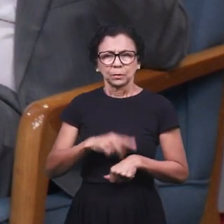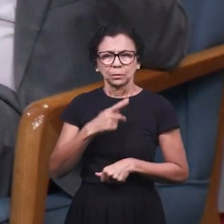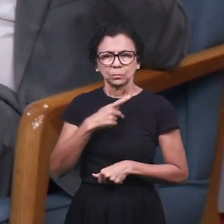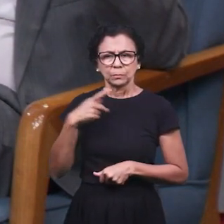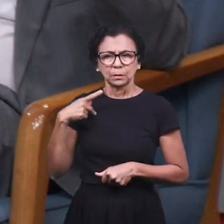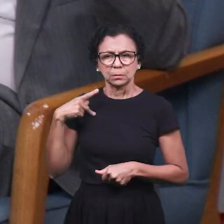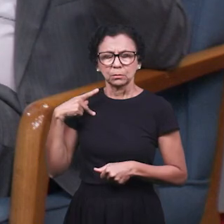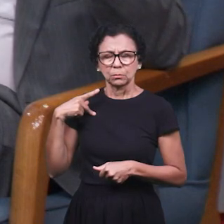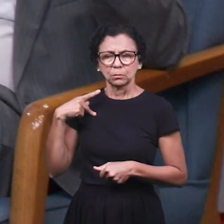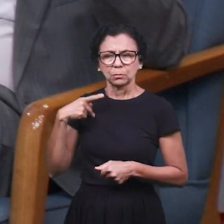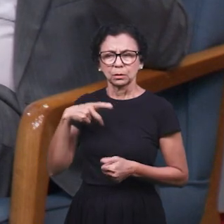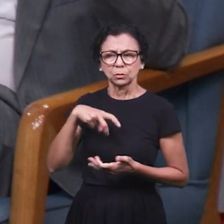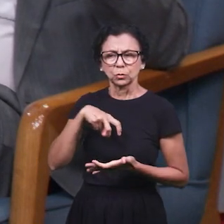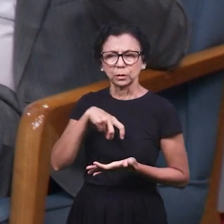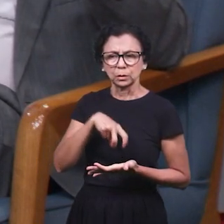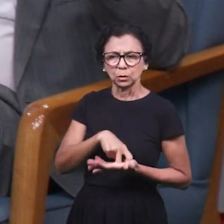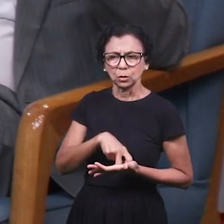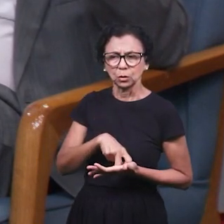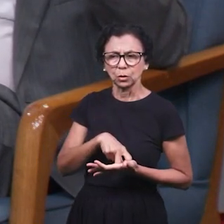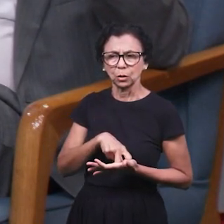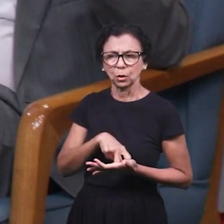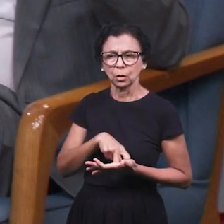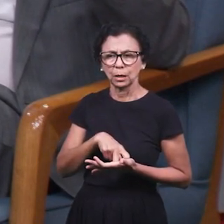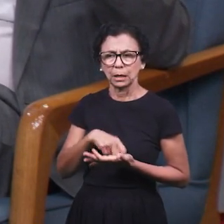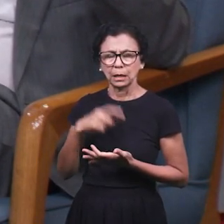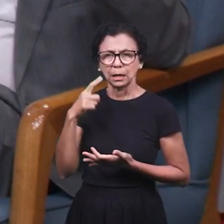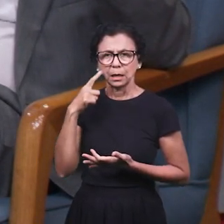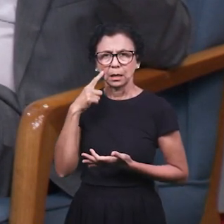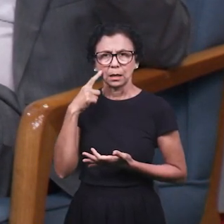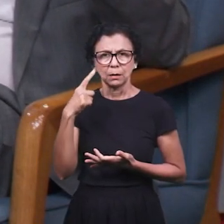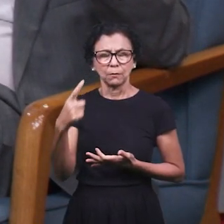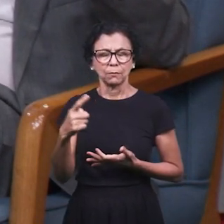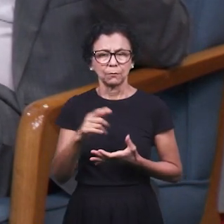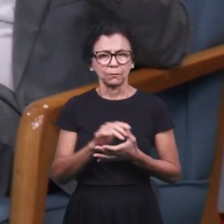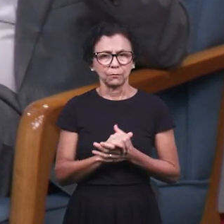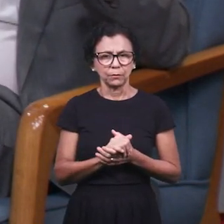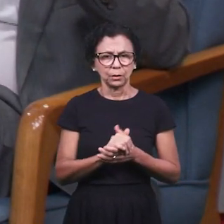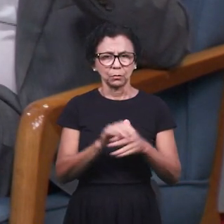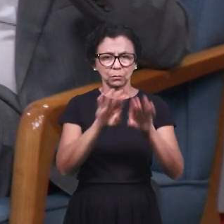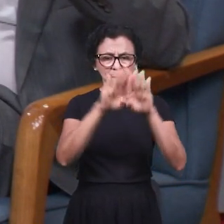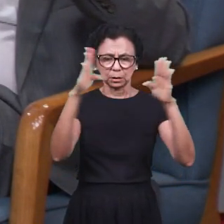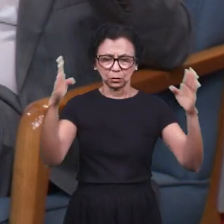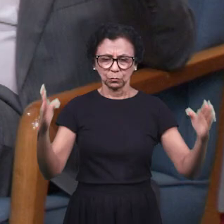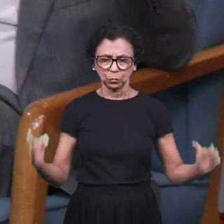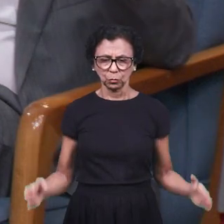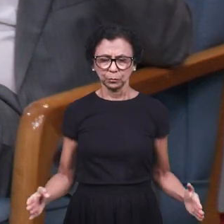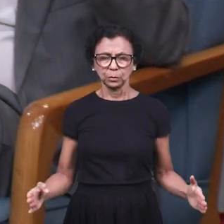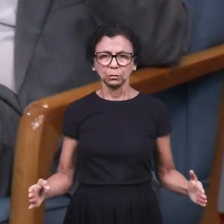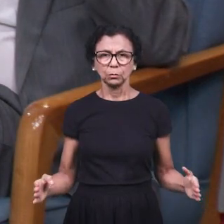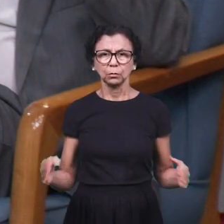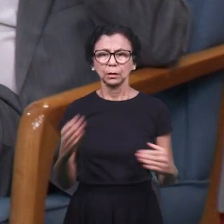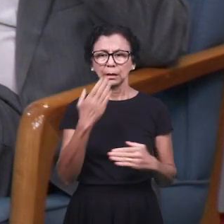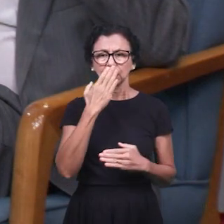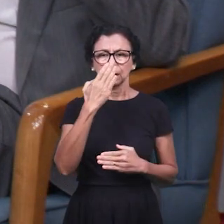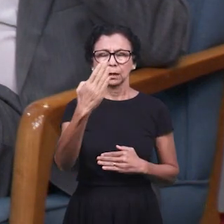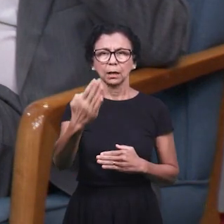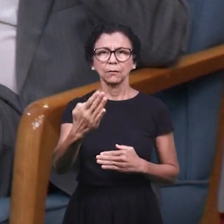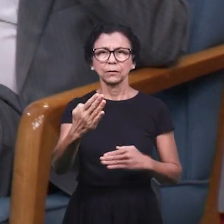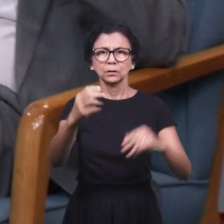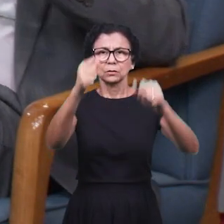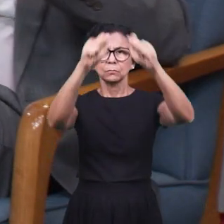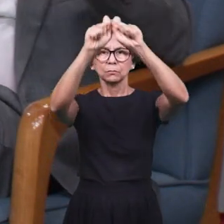tinha entre ele e o povo, logo na frente do púlpito, havia uma cortina